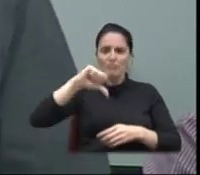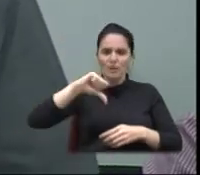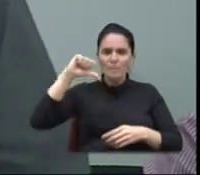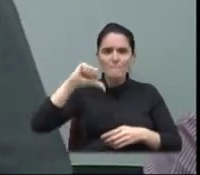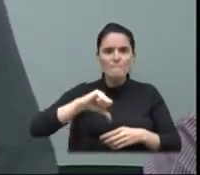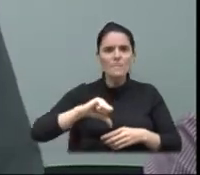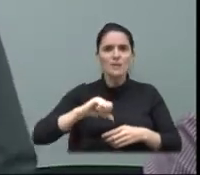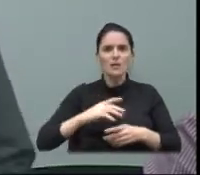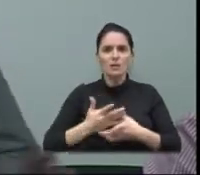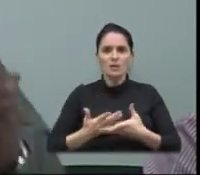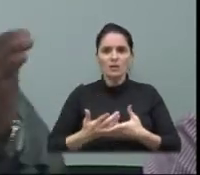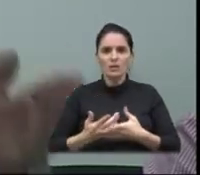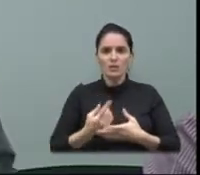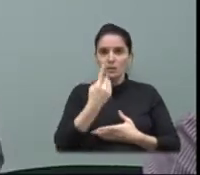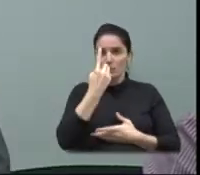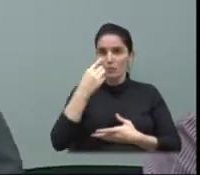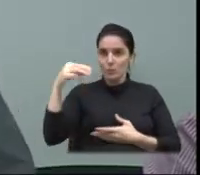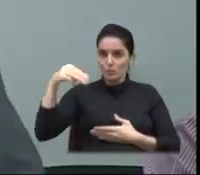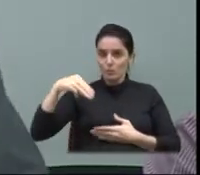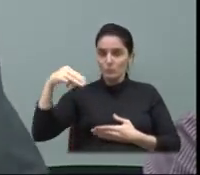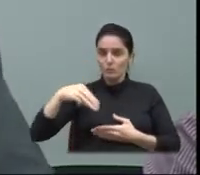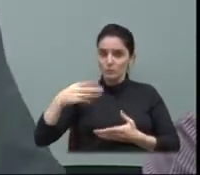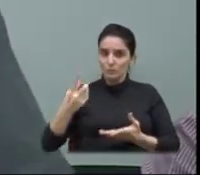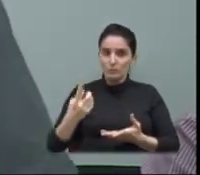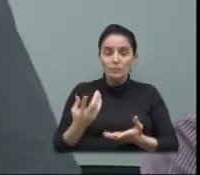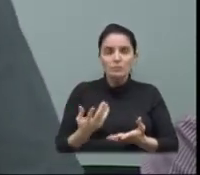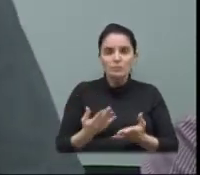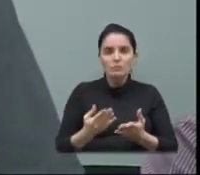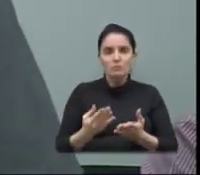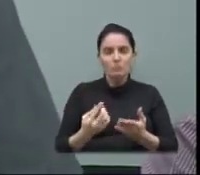ter um minuto que você vai passar, porque uma hora vai ficar verde para você passar.